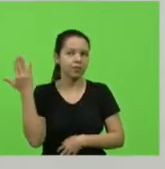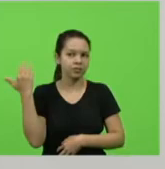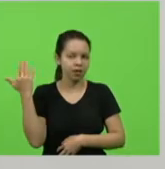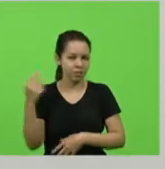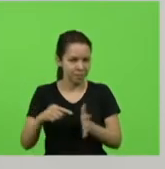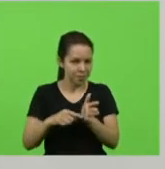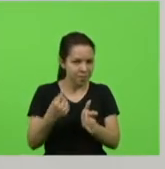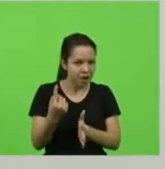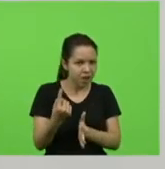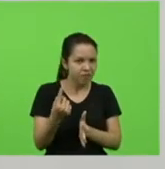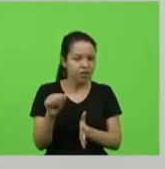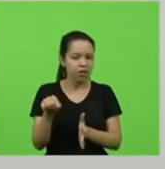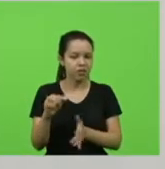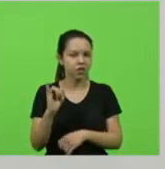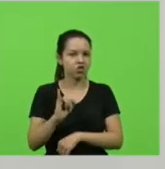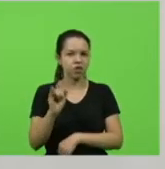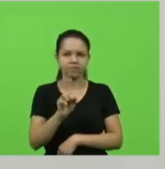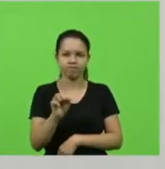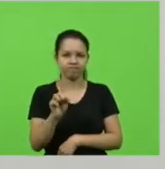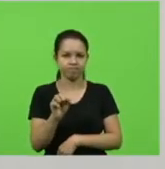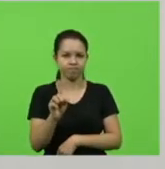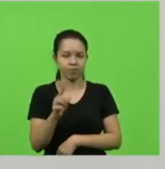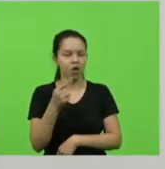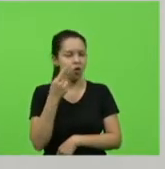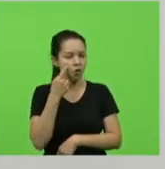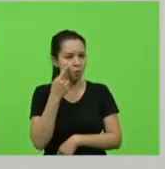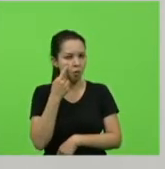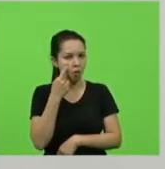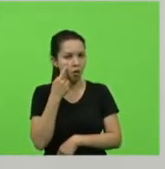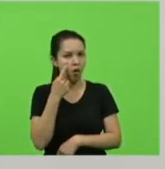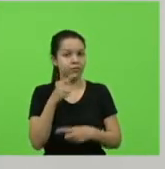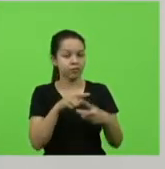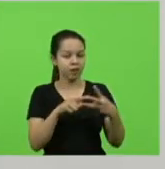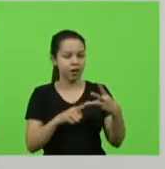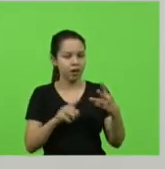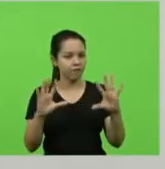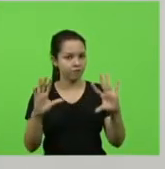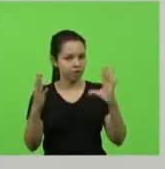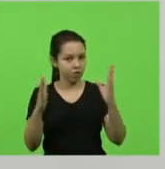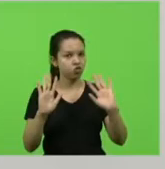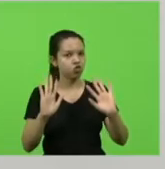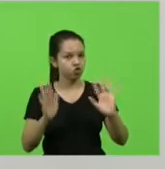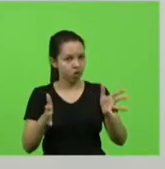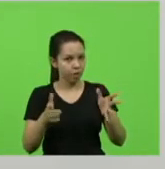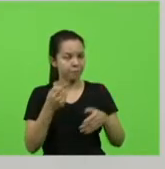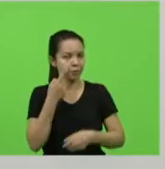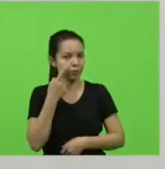nós regularmos. Eu vou mostrar rapidamente para os senhores 3 eventos semelhantes que já aconteceram.